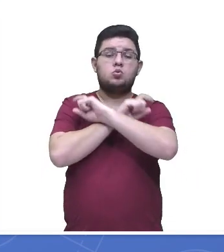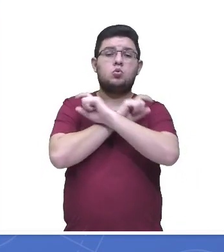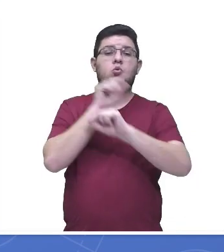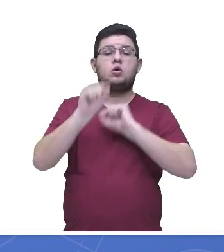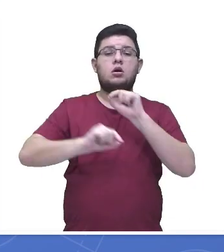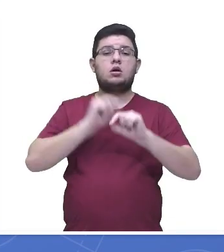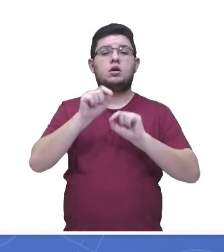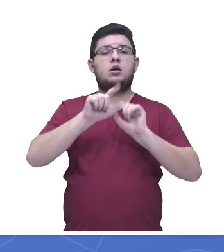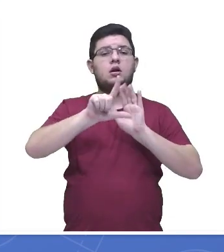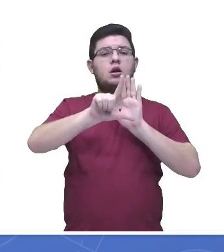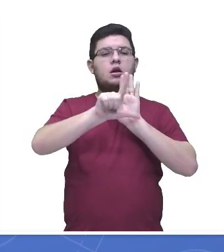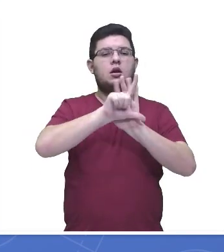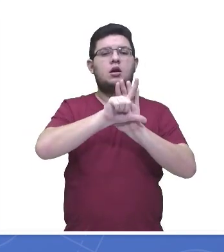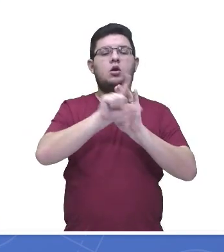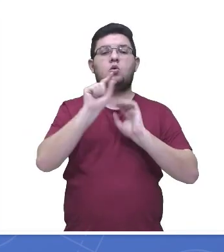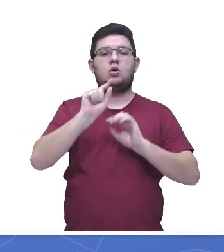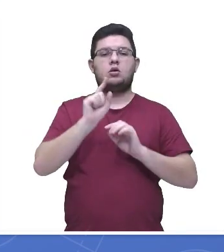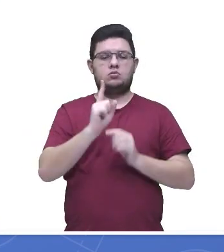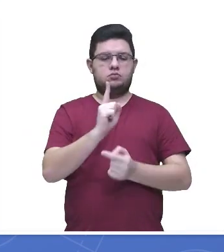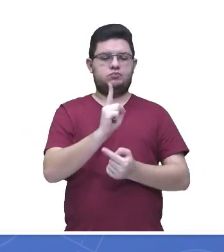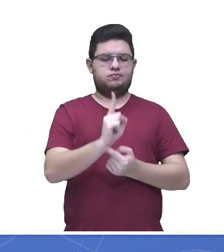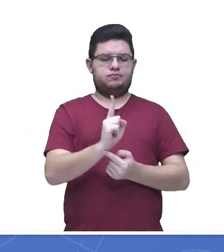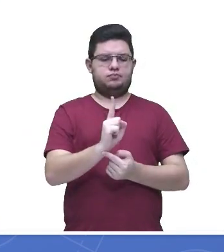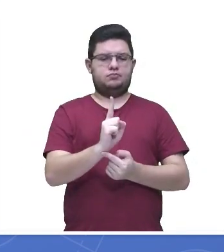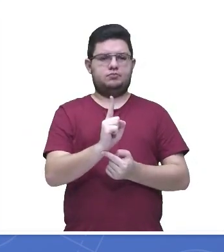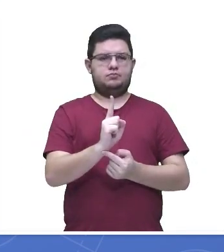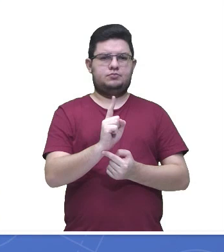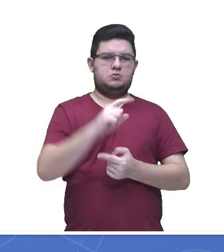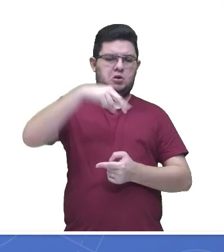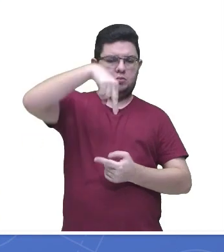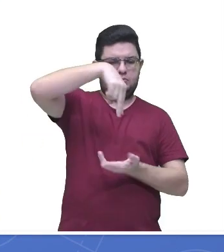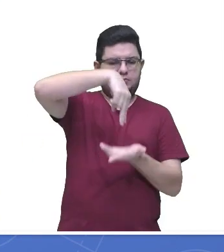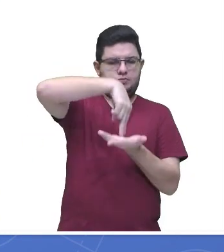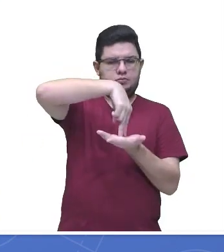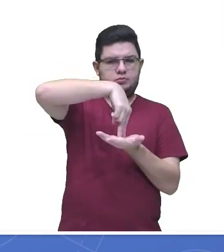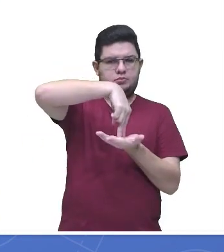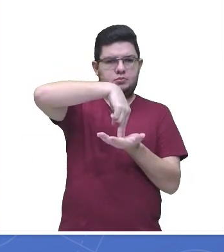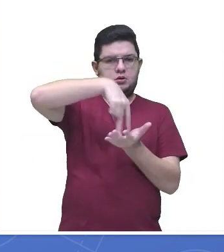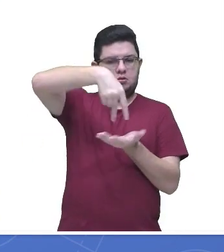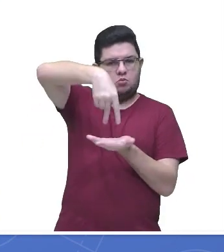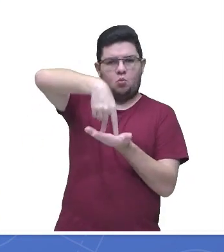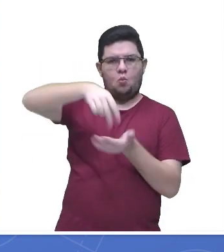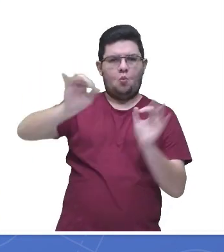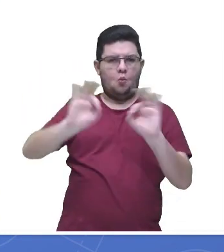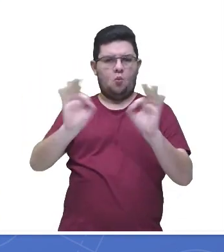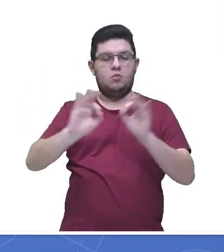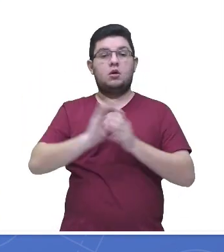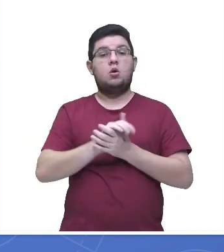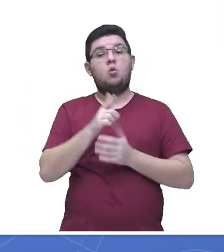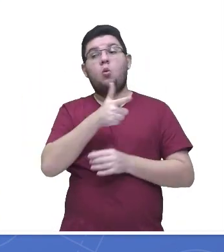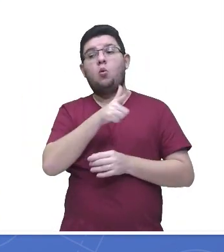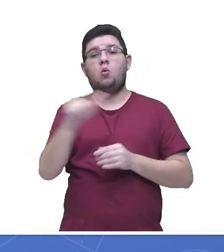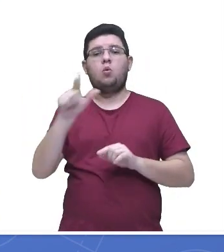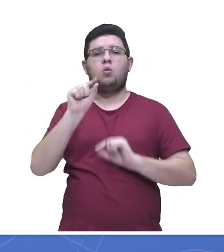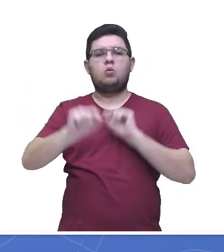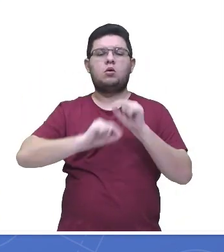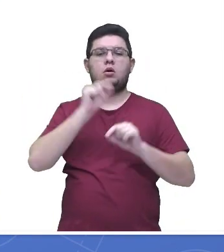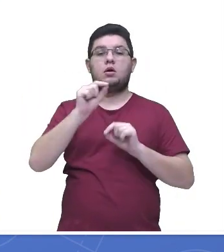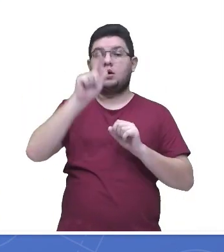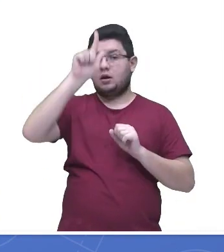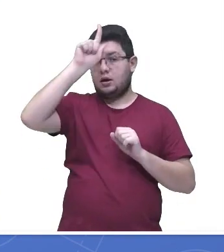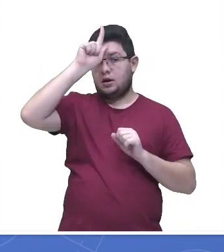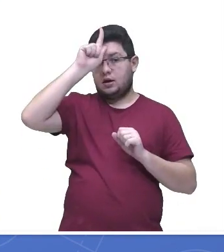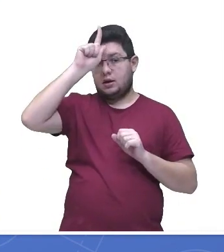frontalidade, certo? Nas pinturas, na escultura. A Grécia é na escultura, ela vai pegar um pouquinho